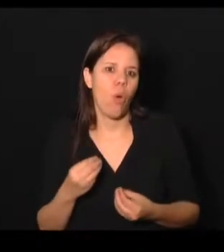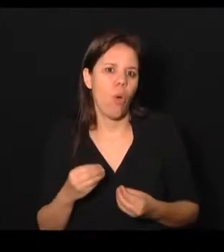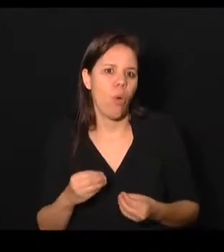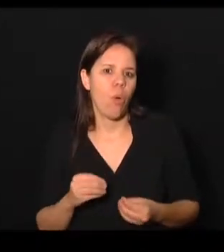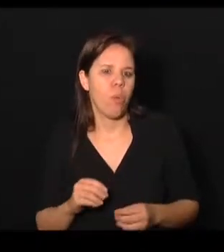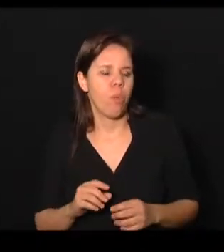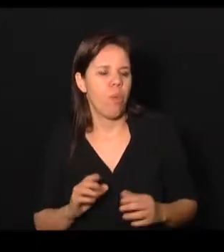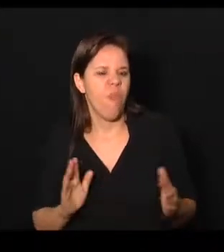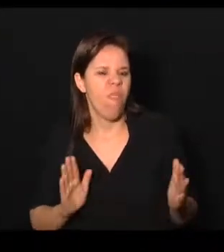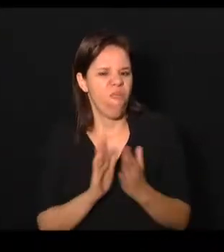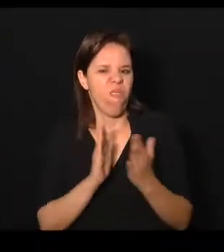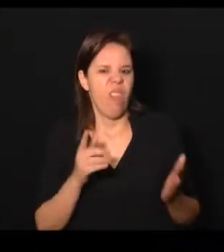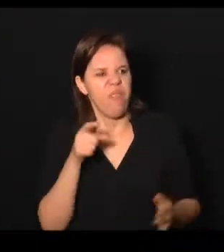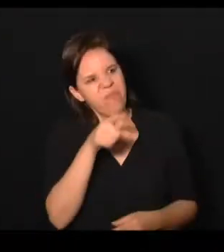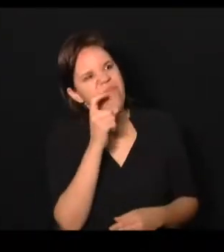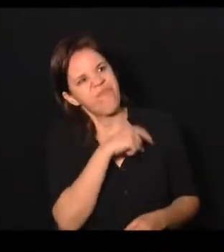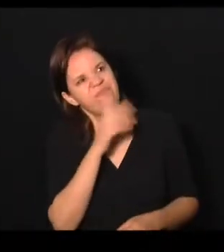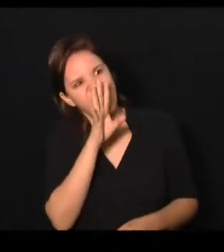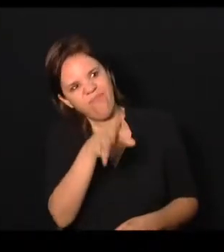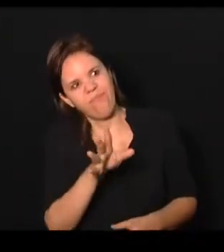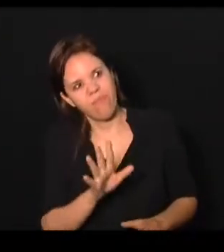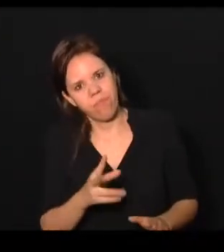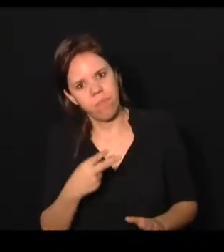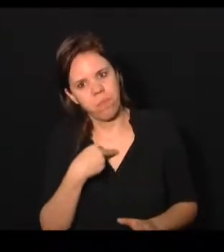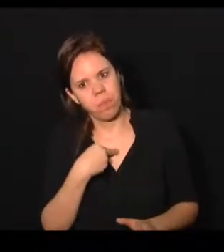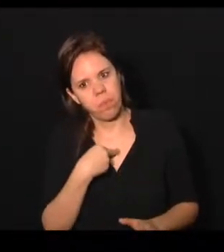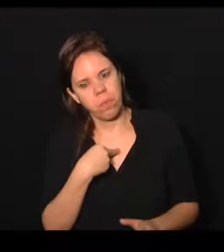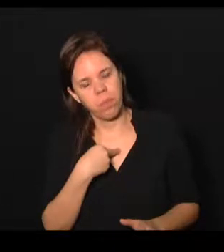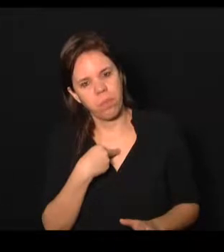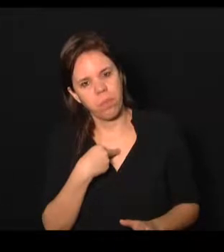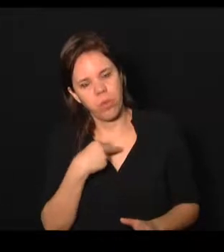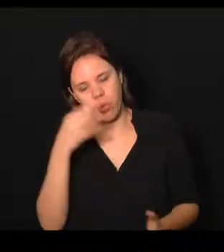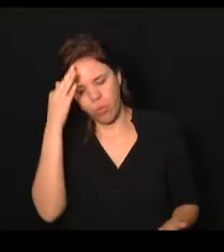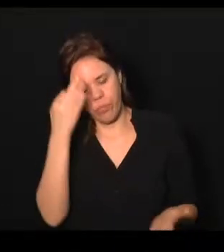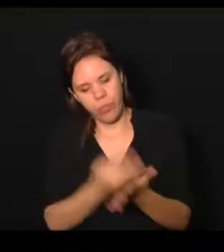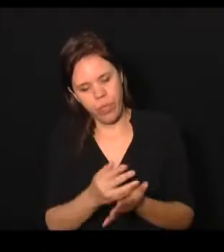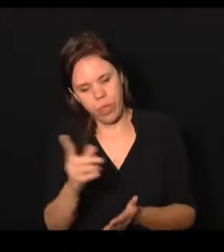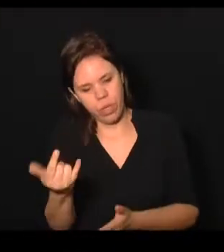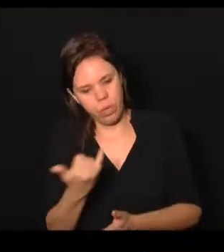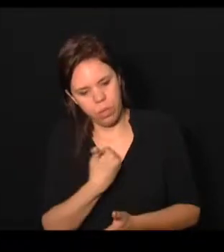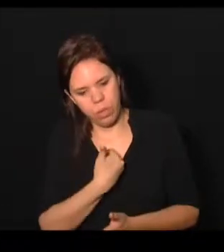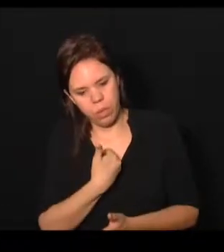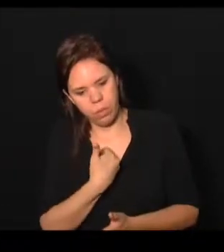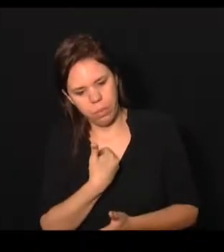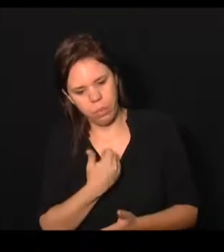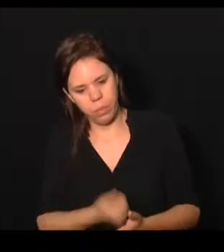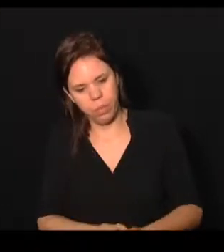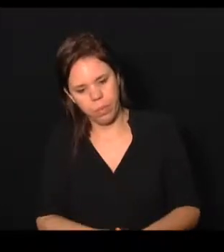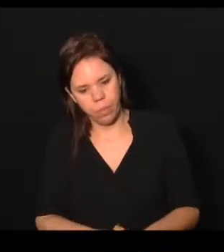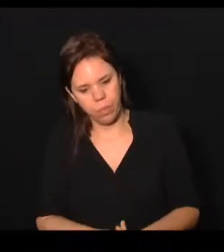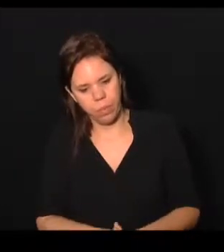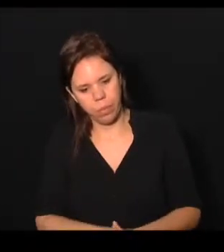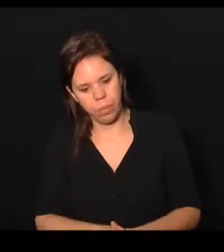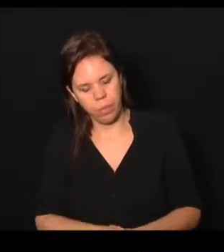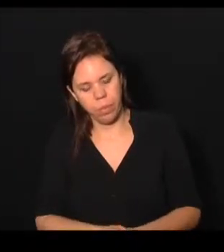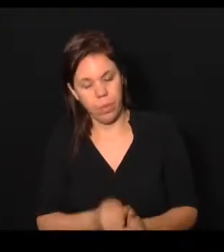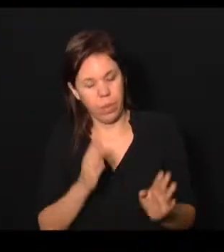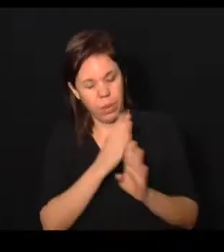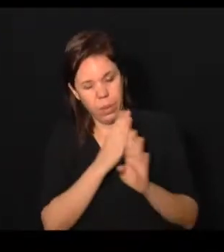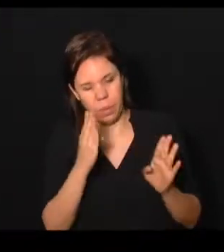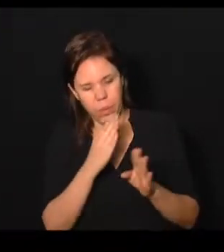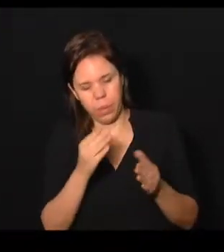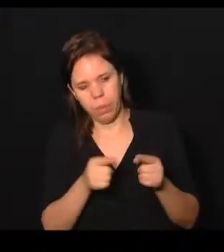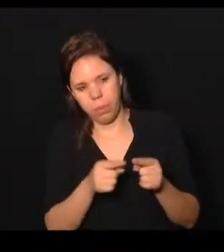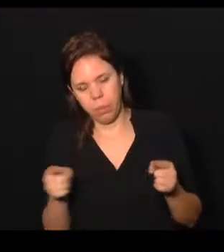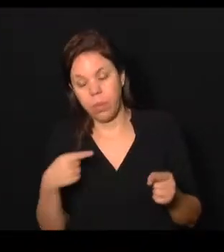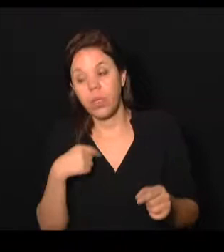como agredi-la, dizendo você está mentindo. Apenas eu posso dizer, eu não confio no que você está me dizendo. Né? Ou posso desconfiar. E, a partir daí, quem